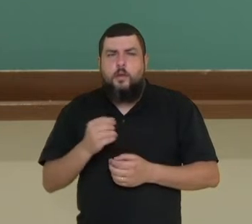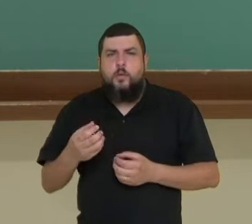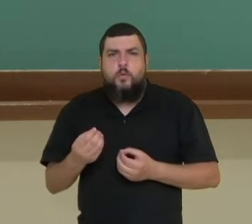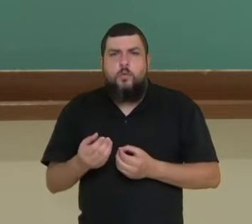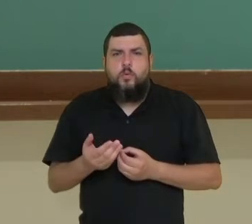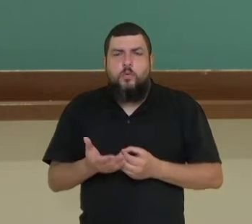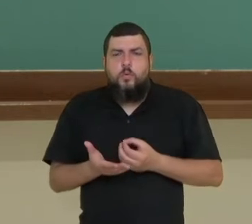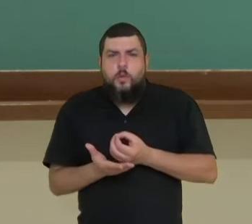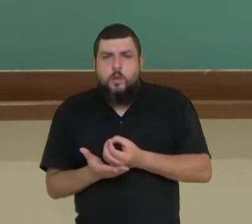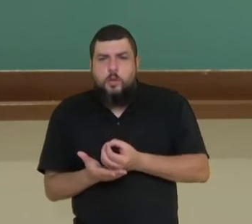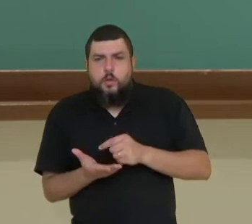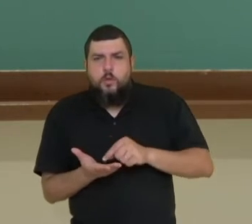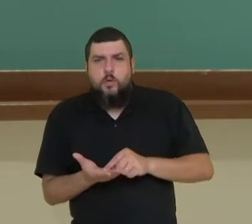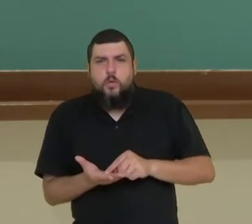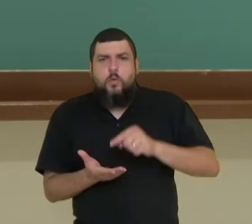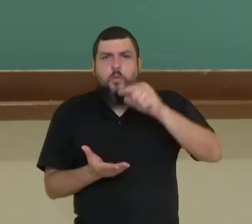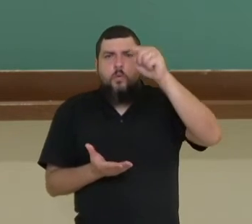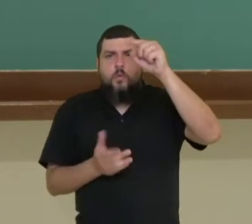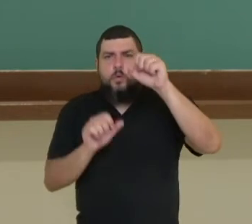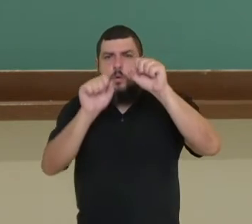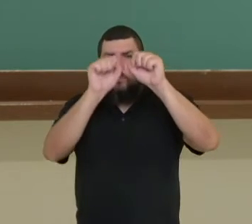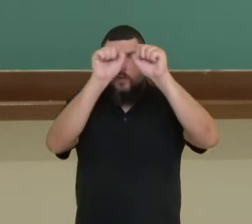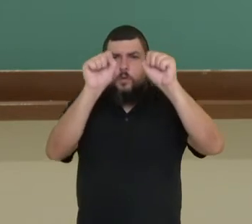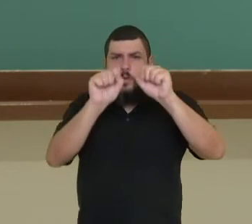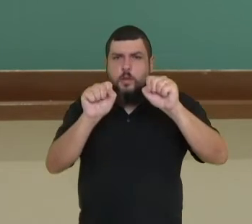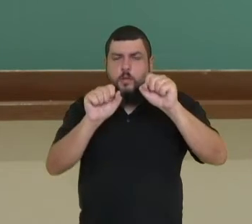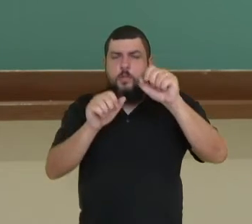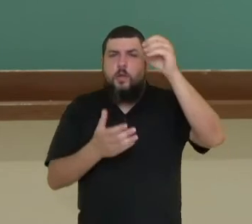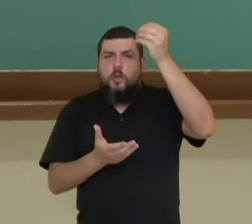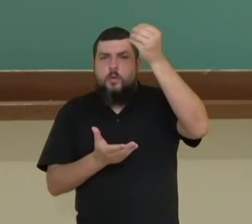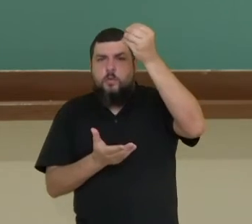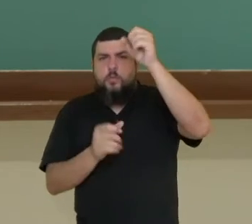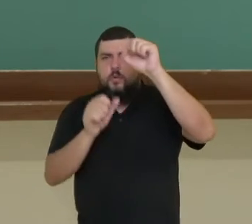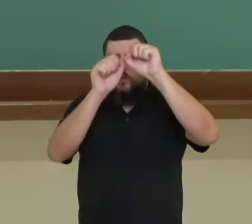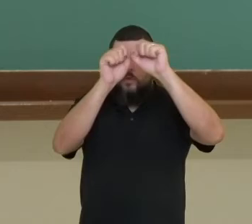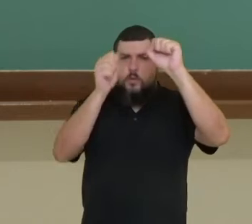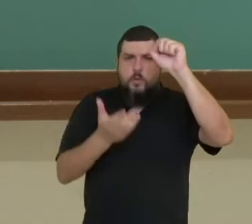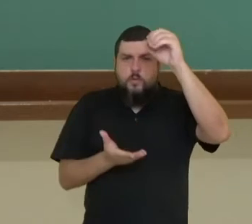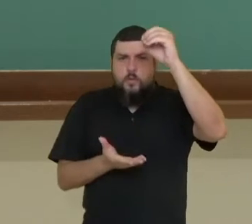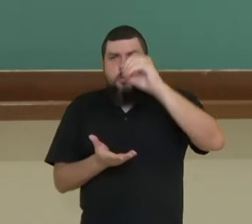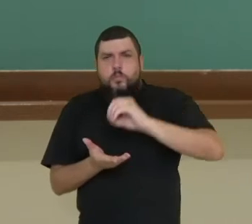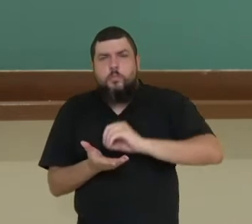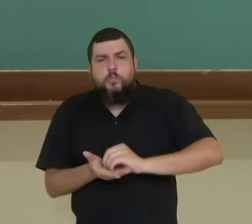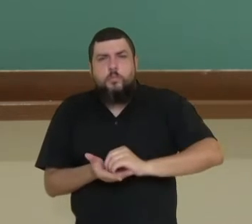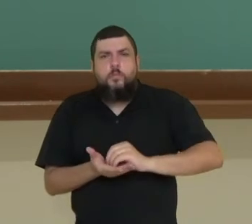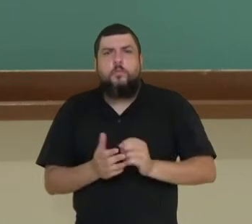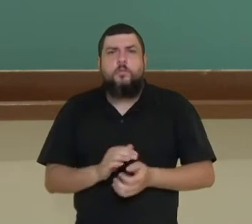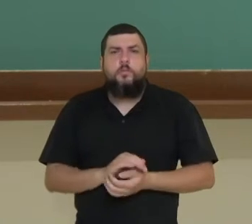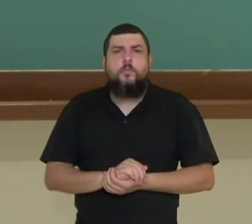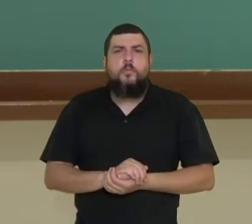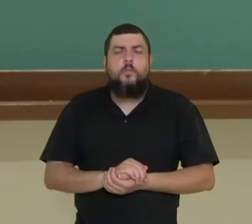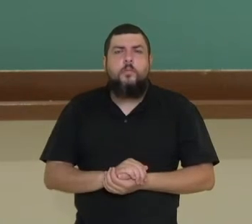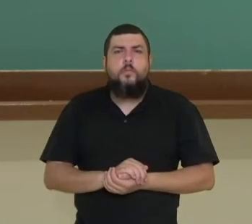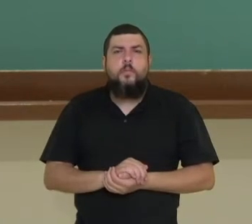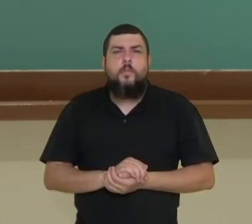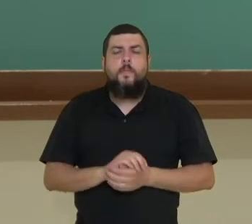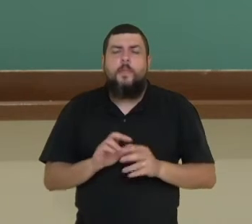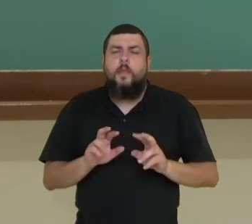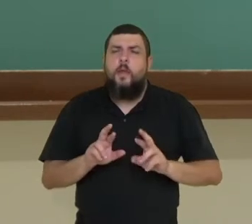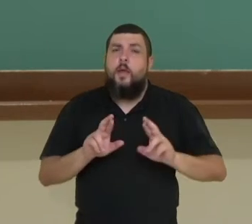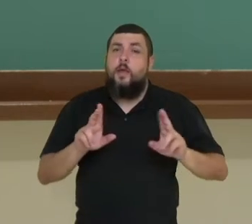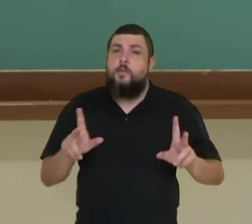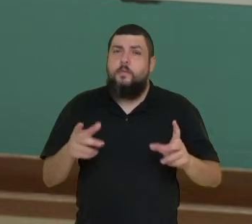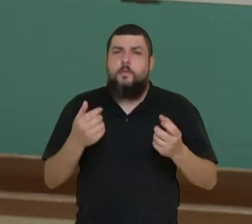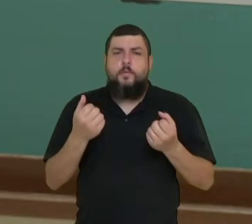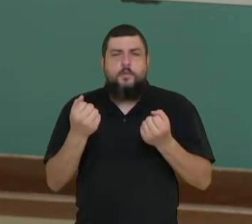para o sistema, sistema para corpo, corpo para o sistema, sistema para o corpo. Eu posso ficar fazendo isso direto. Diferente de um veículo, por exemplo,